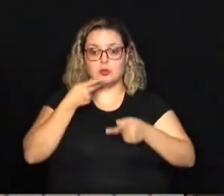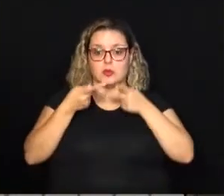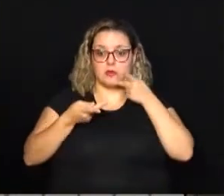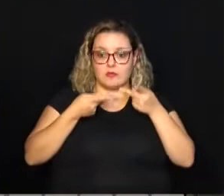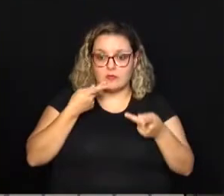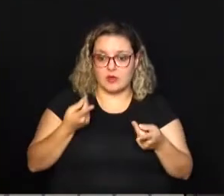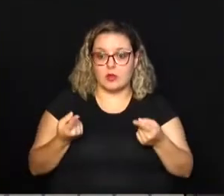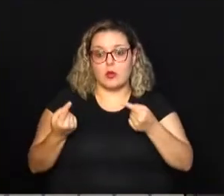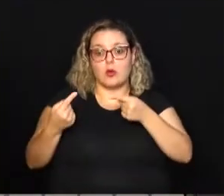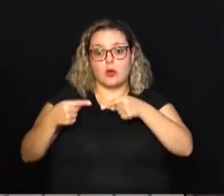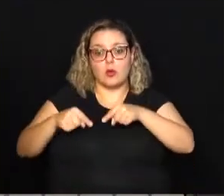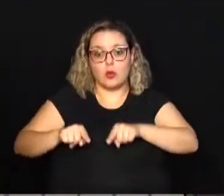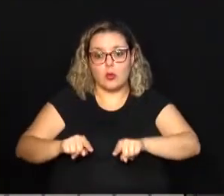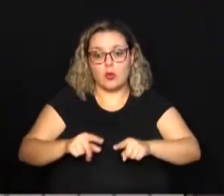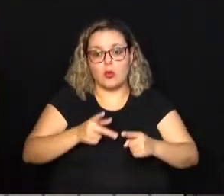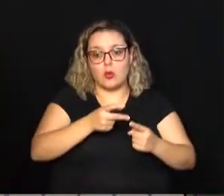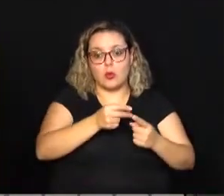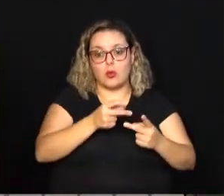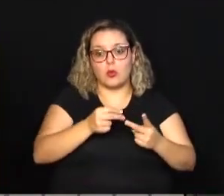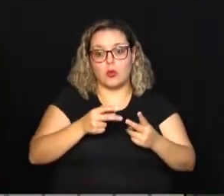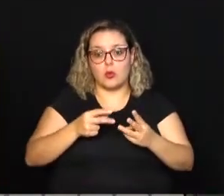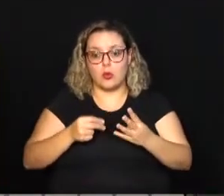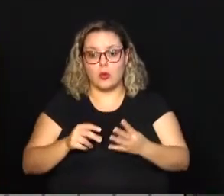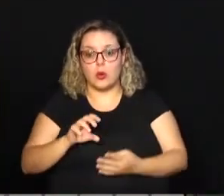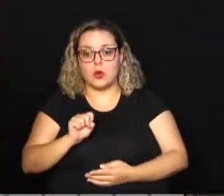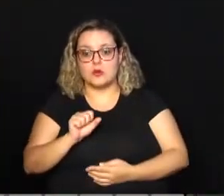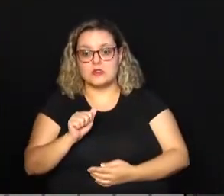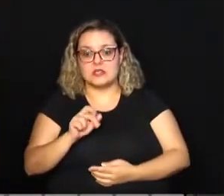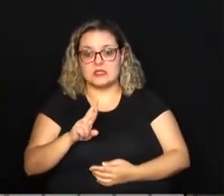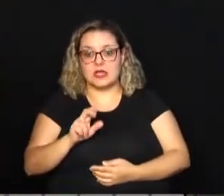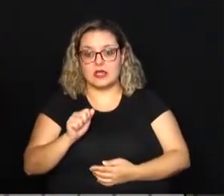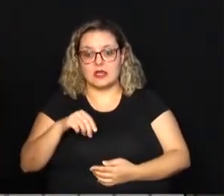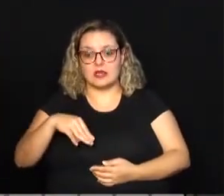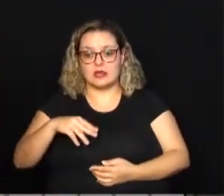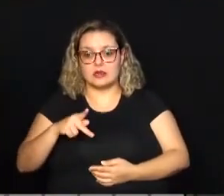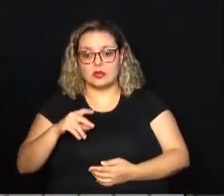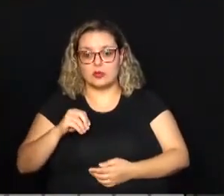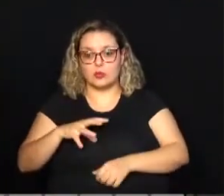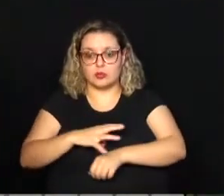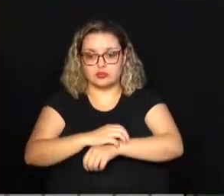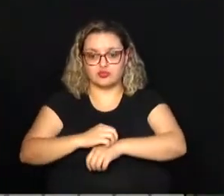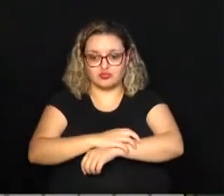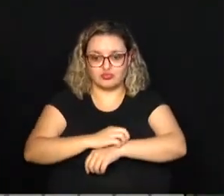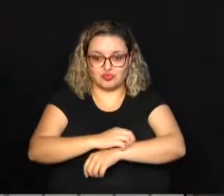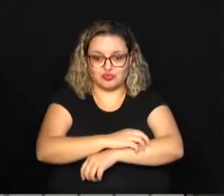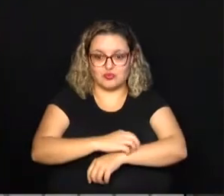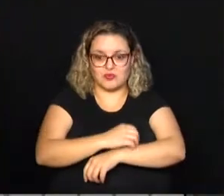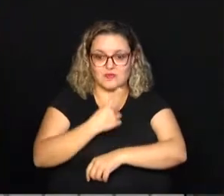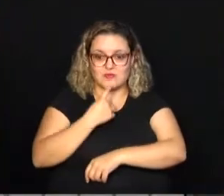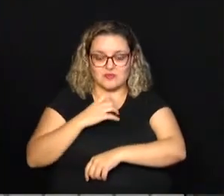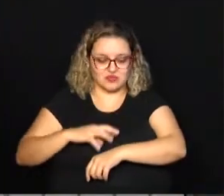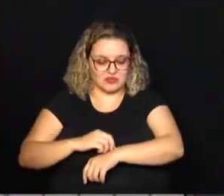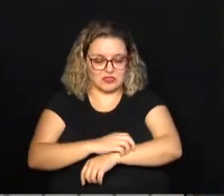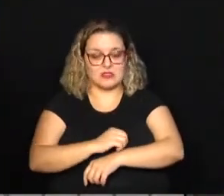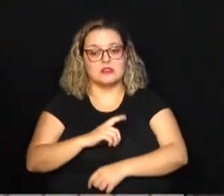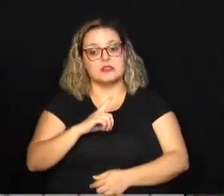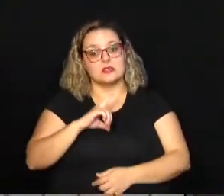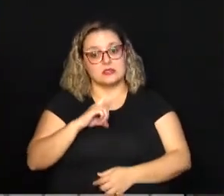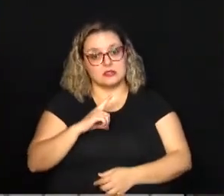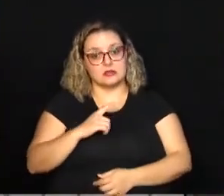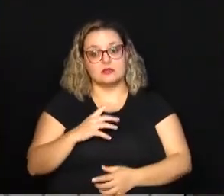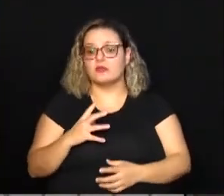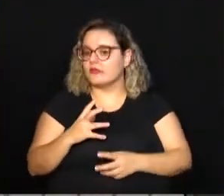vacina, haja visto o sarampo que voltou e voltou com tudo. Nós tivemos aí, existem algumas correntes contrárias, mas nós não temos